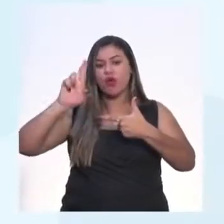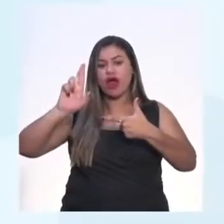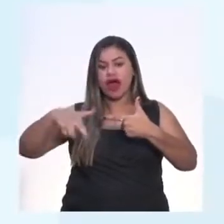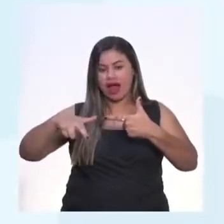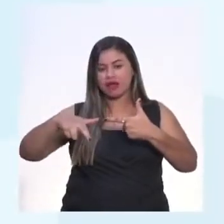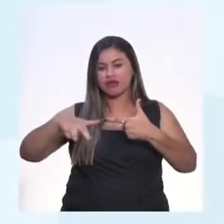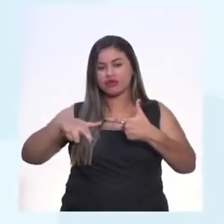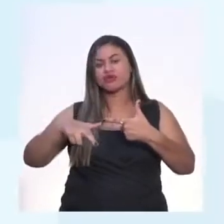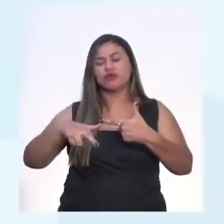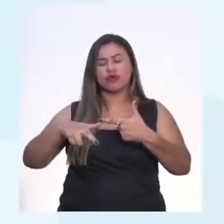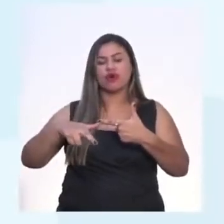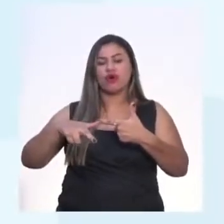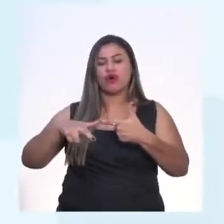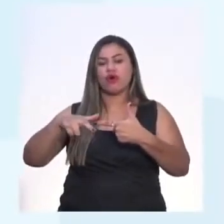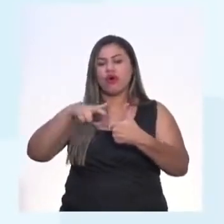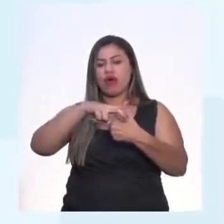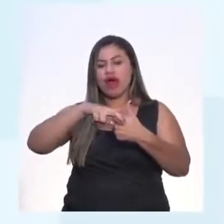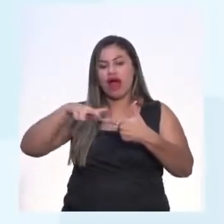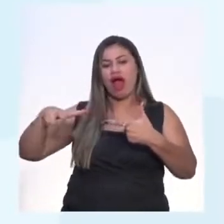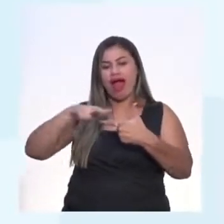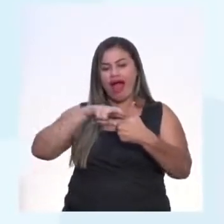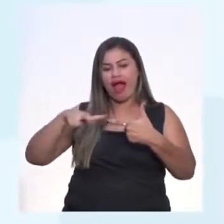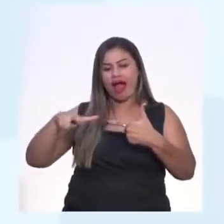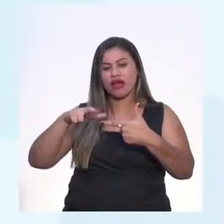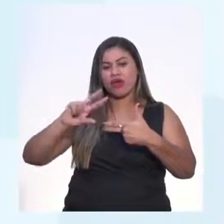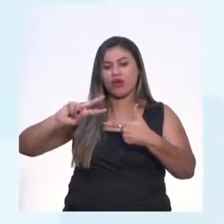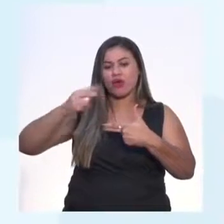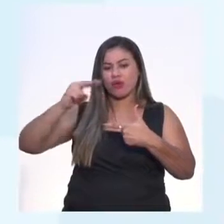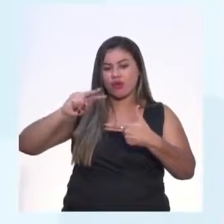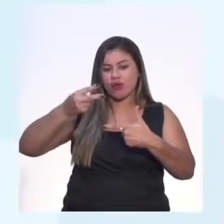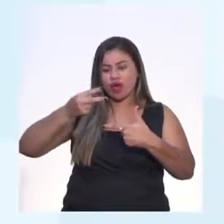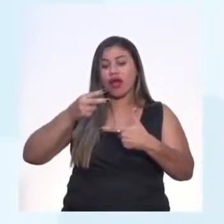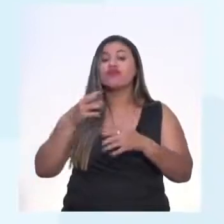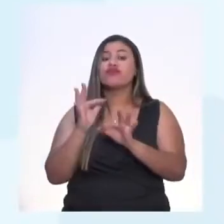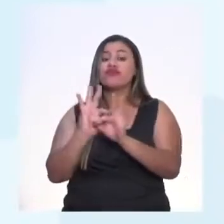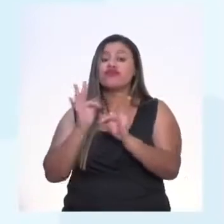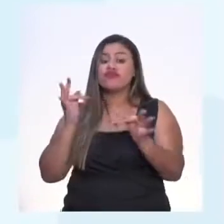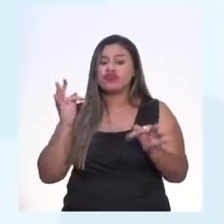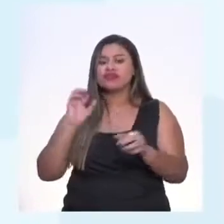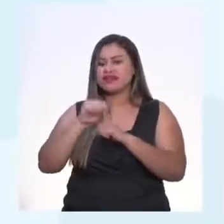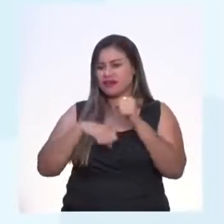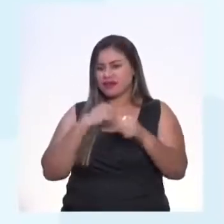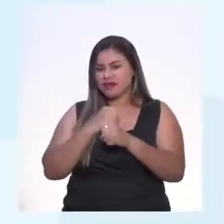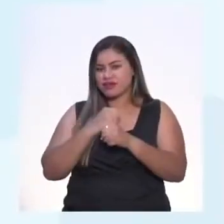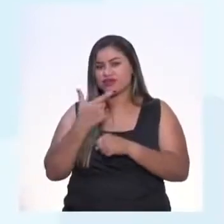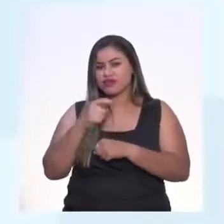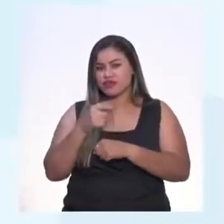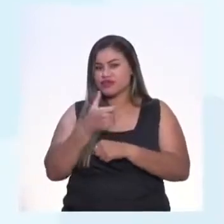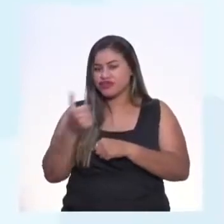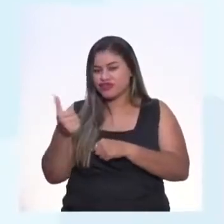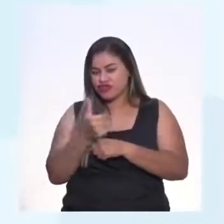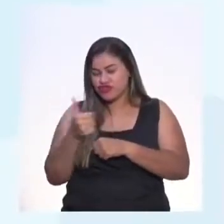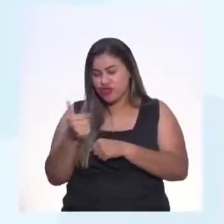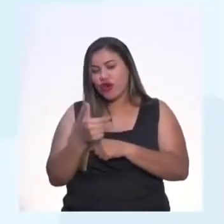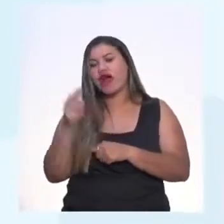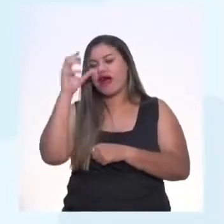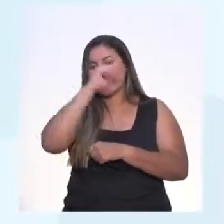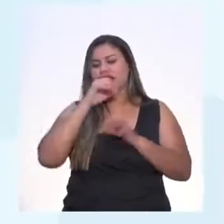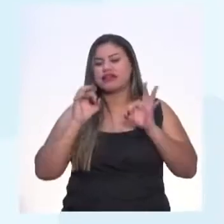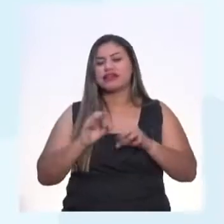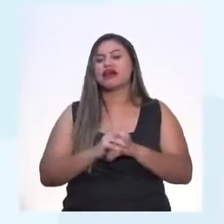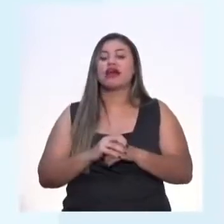lei gravitacional universal. Vocês vão ver isso em física ano que vem. E uma muito conhecida é a teoria